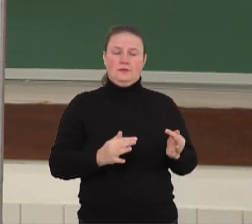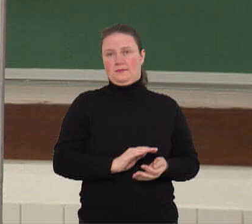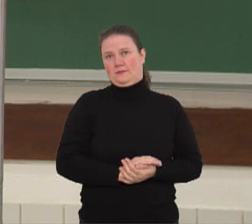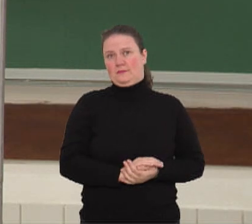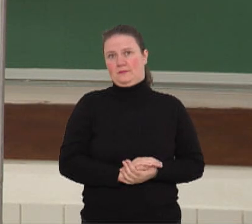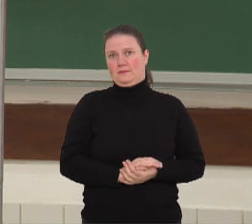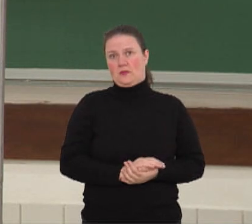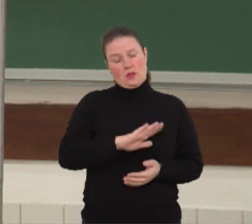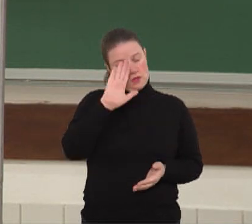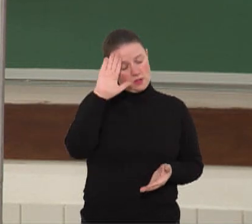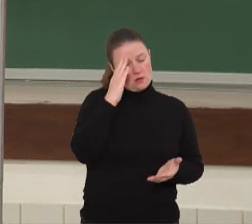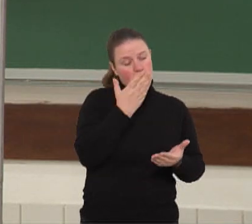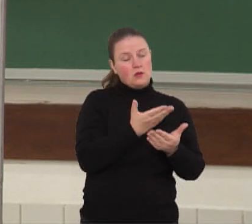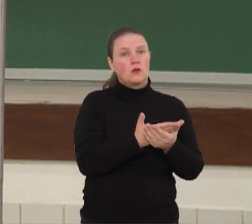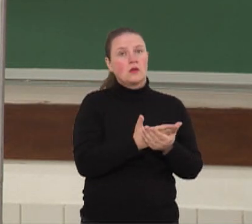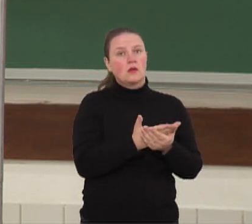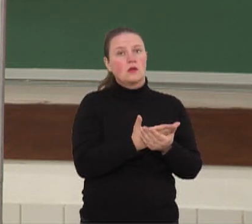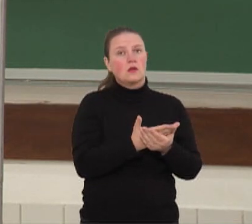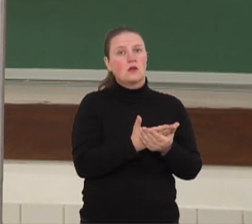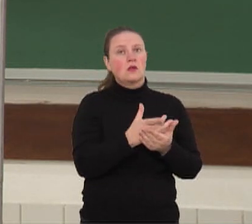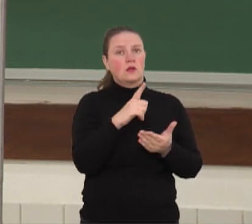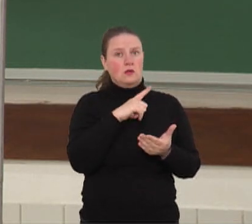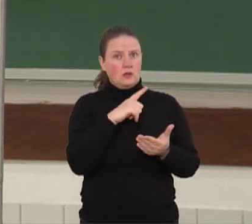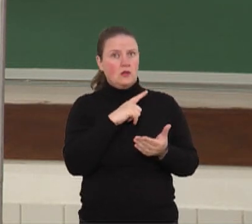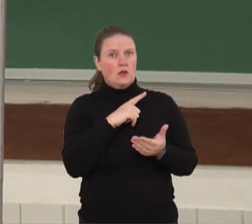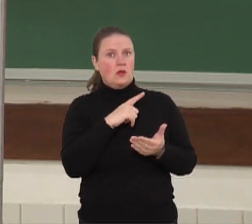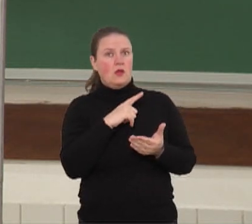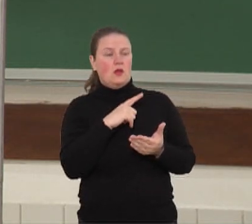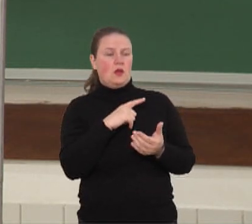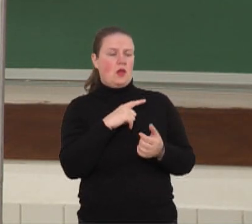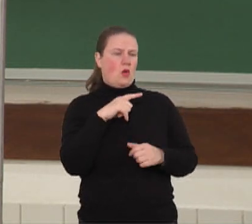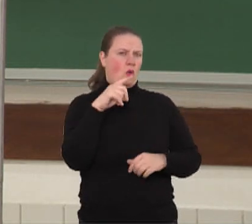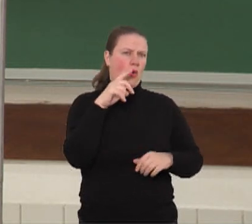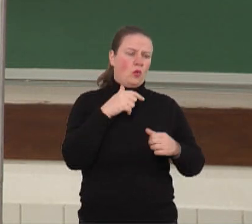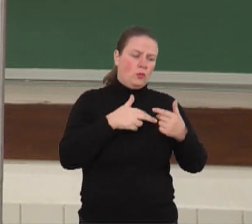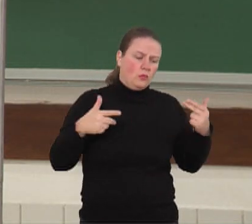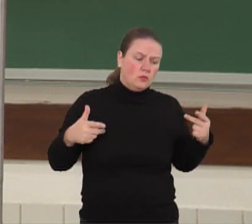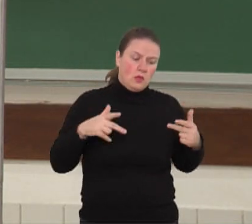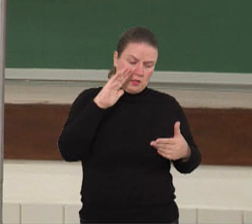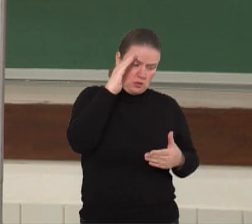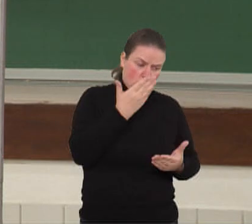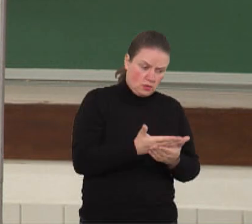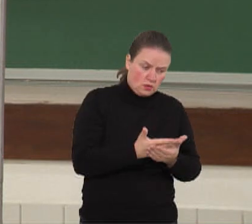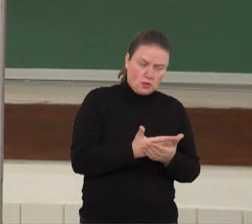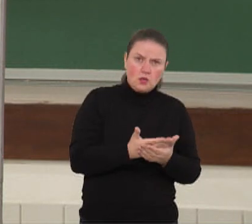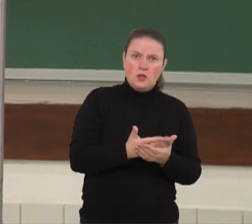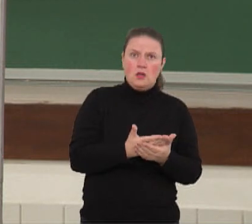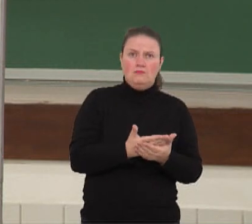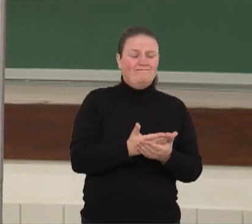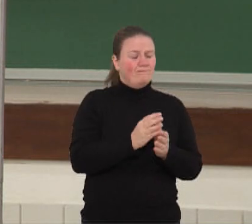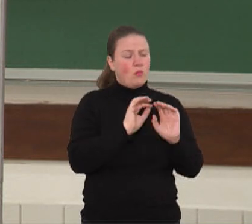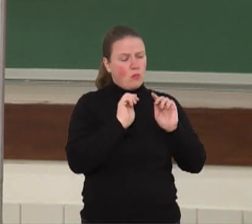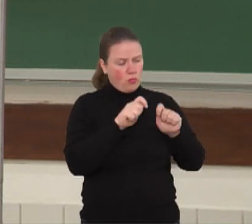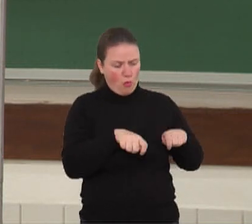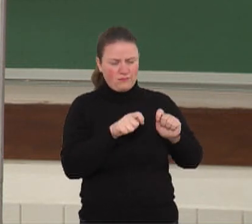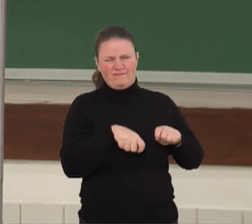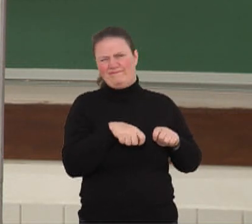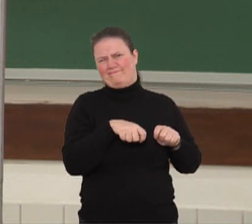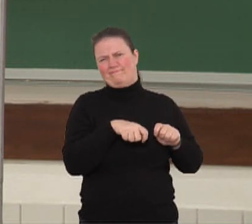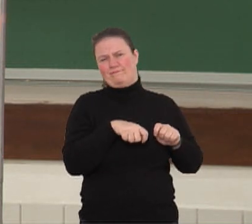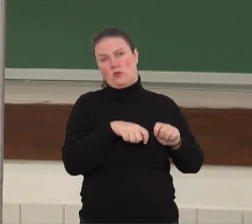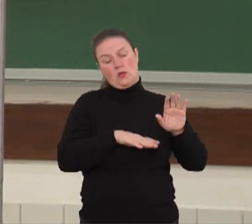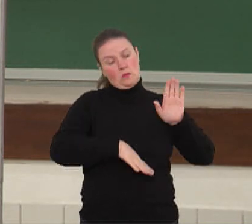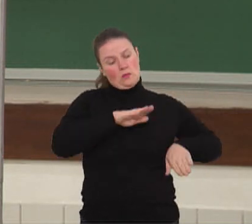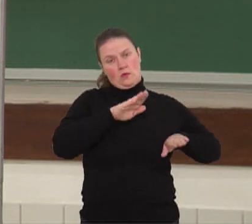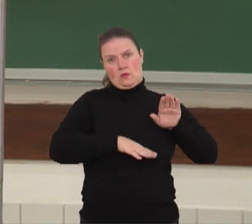escolher acreditar na astrologia ou não acreditar na astrologia. Mas você não